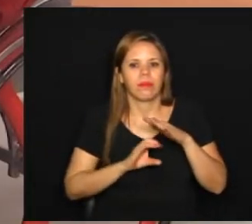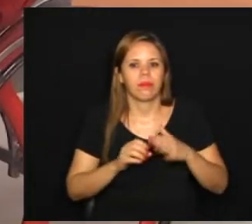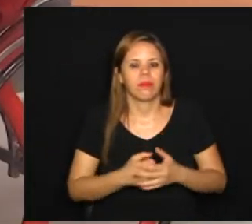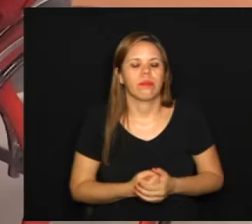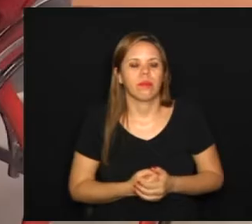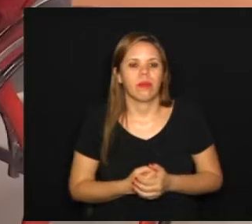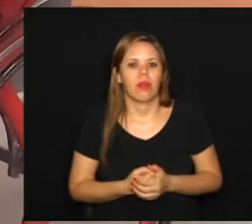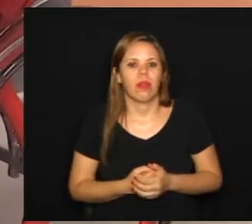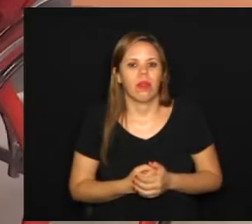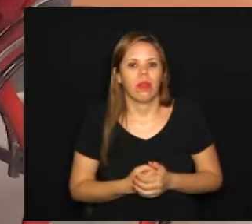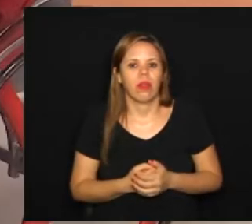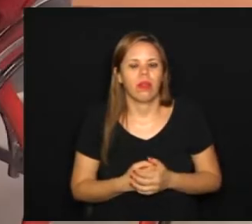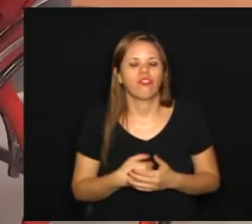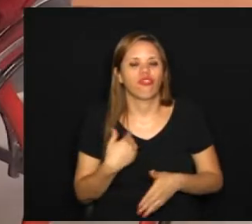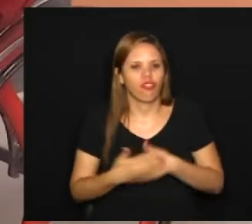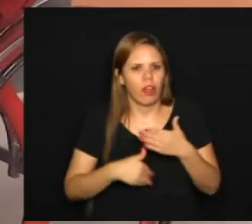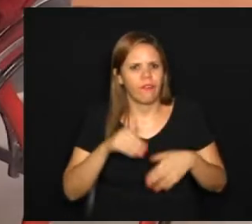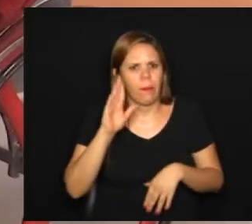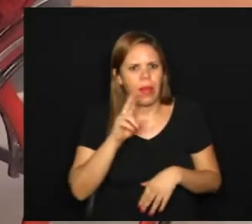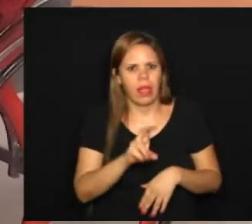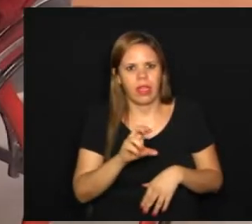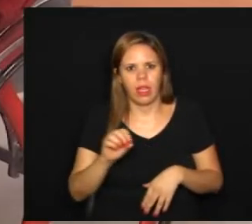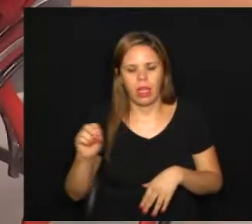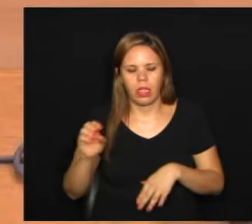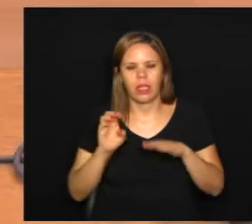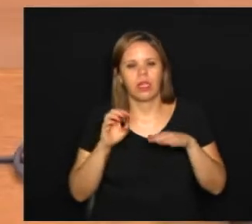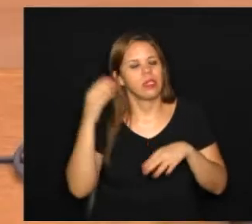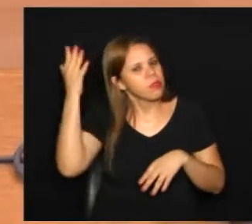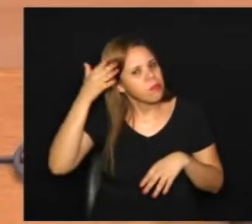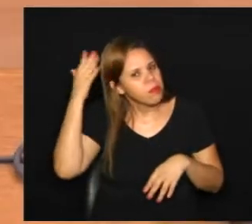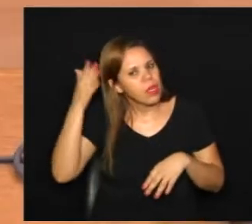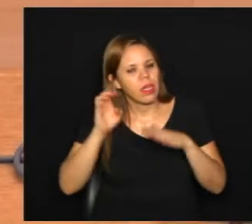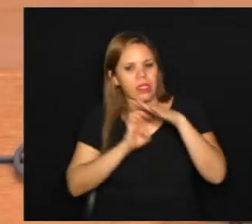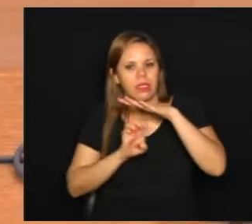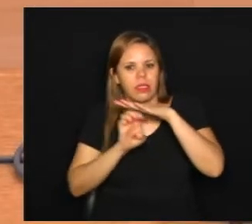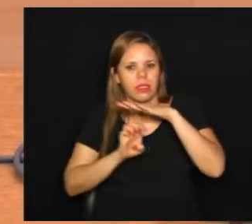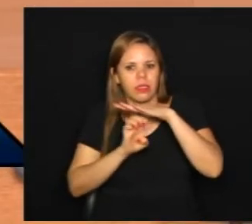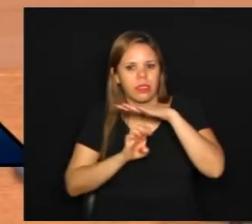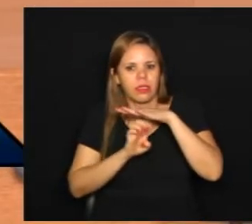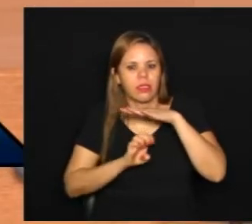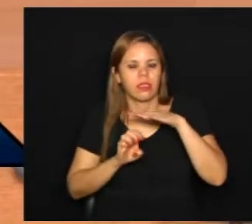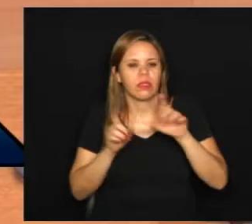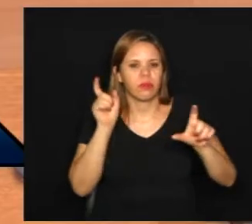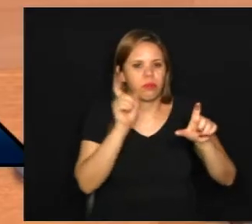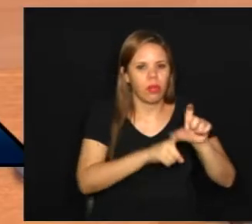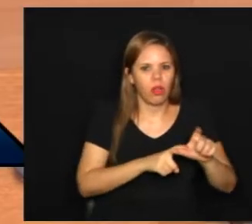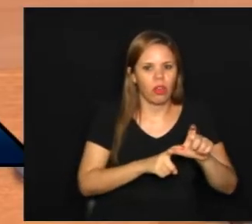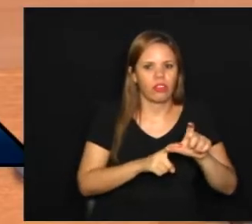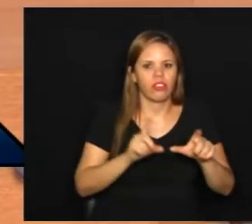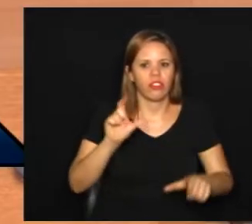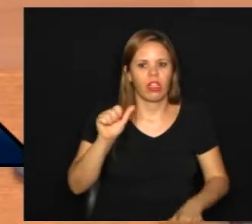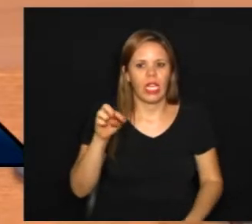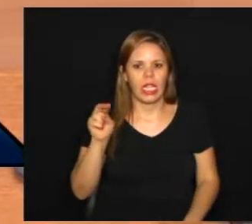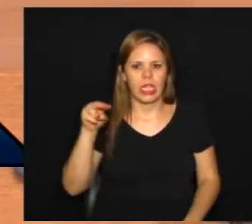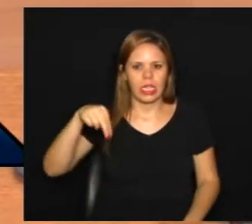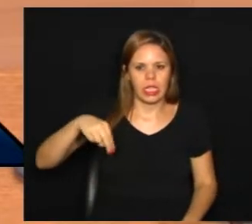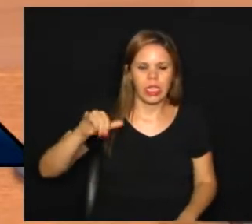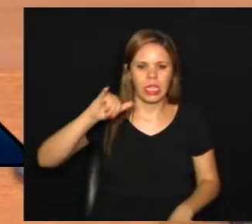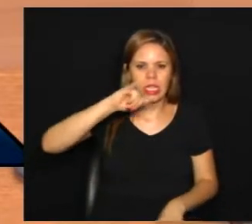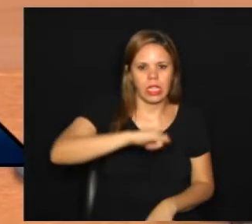Desde então, já fez mais de 500 palestras em empresas, como Bosch e Latam, igrejas